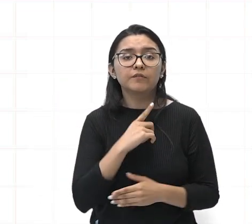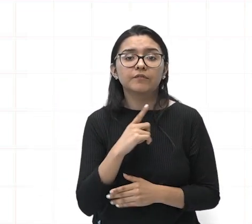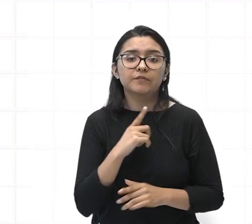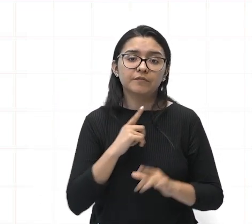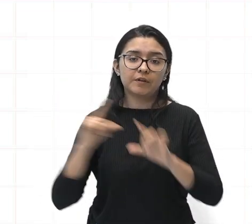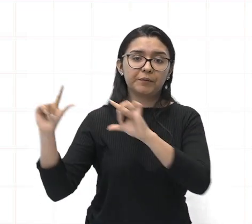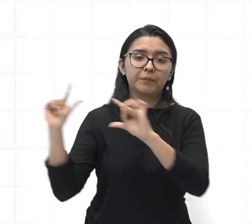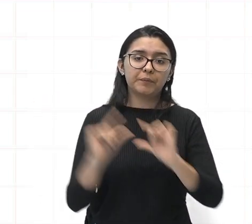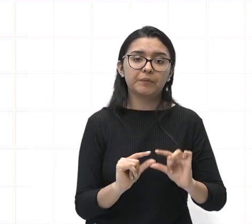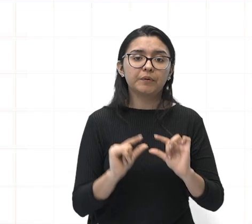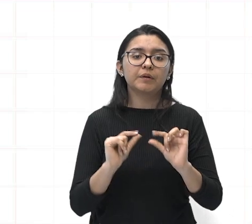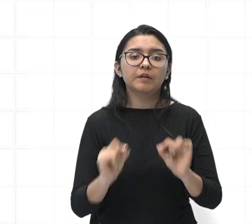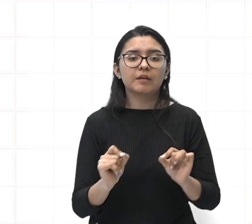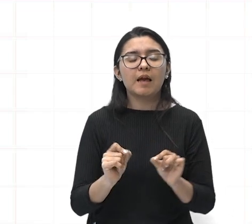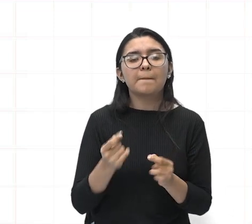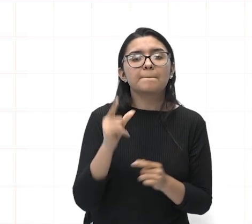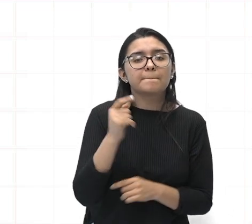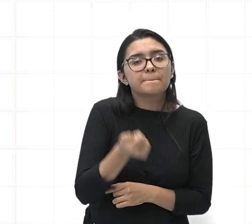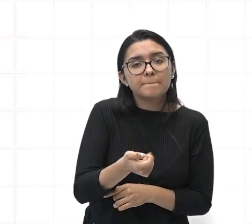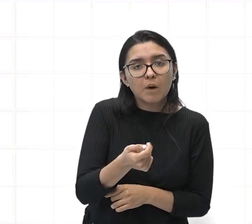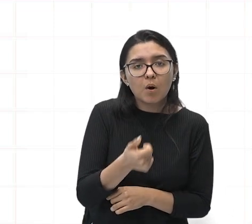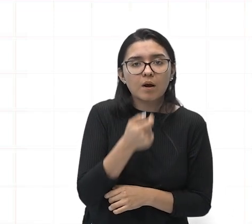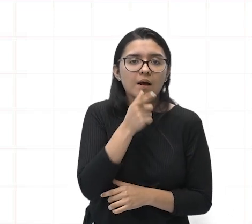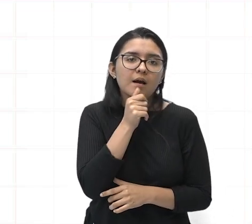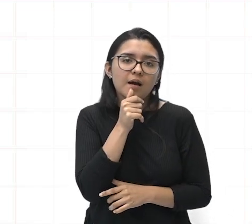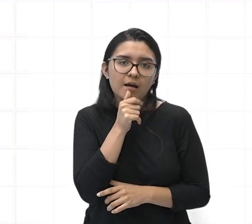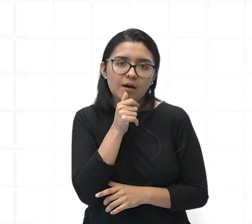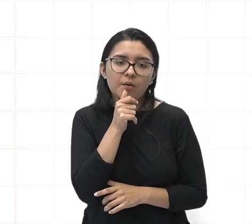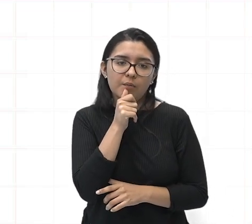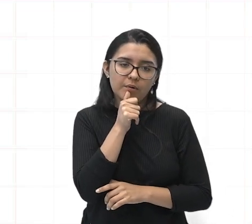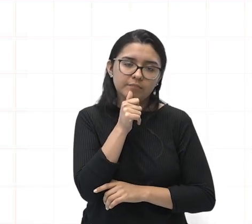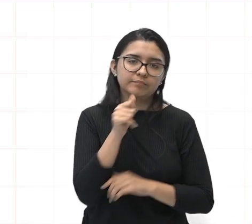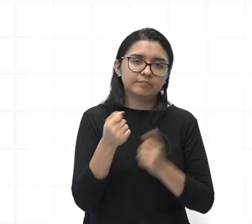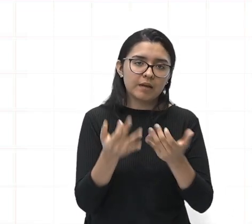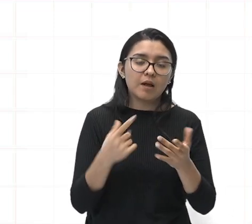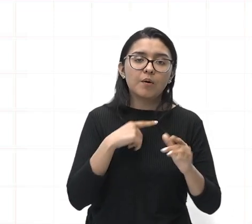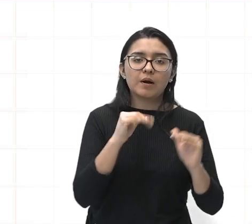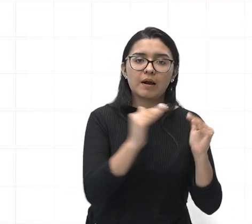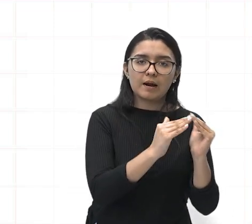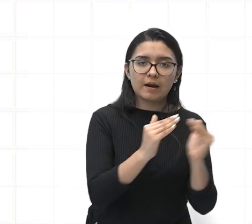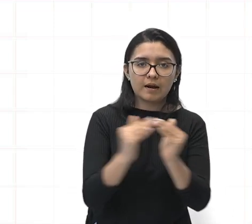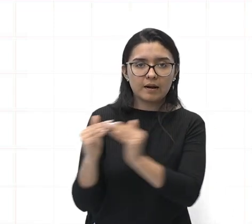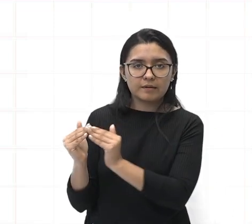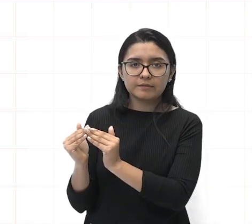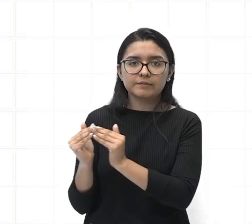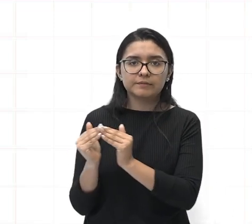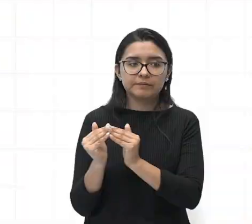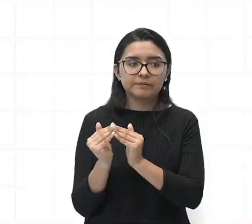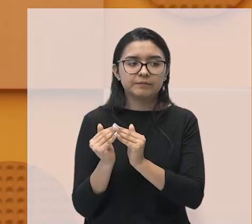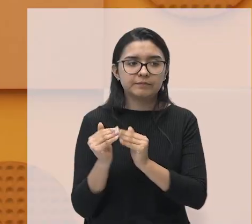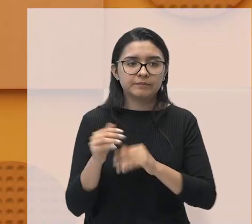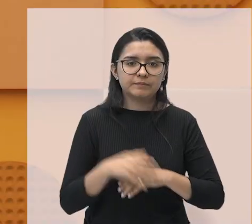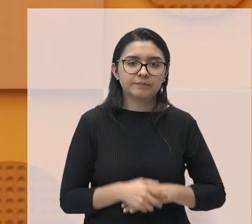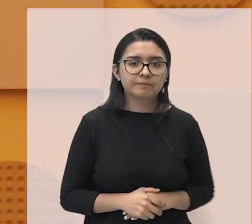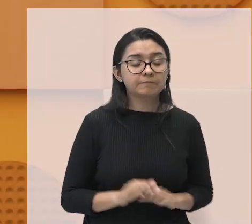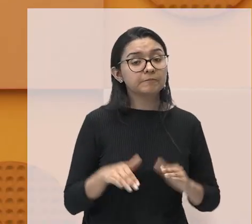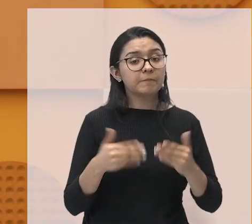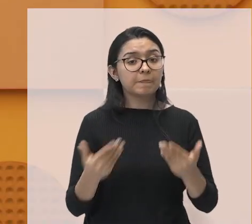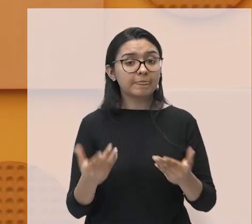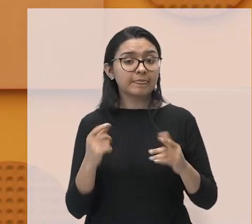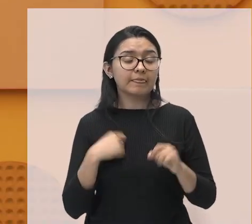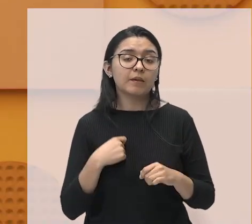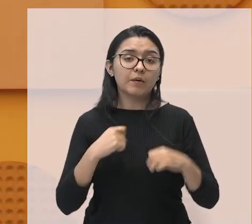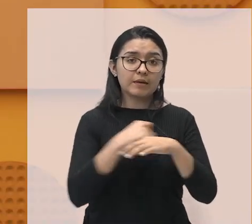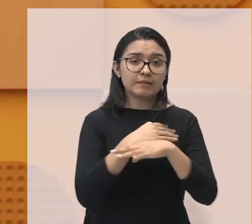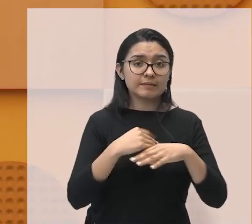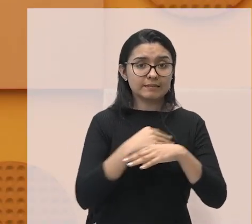menor disponibilidade de água para abastecimento das populações. Então, as cidades